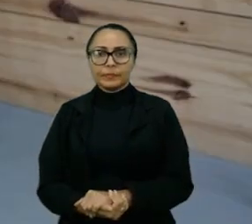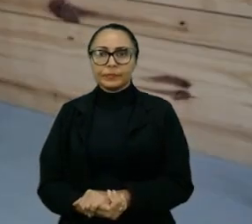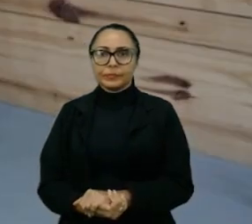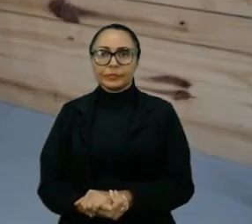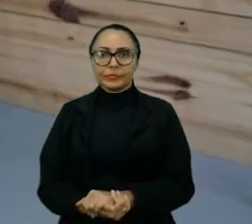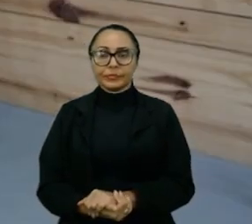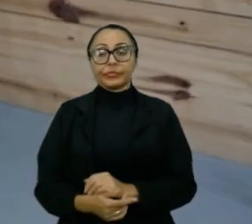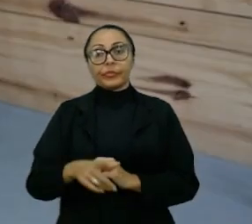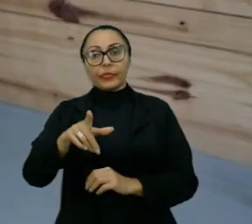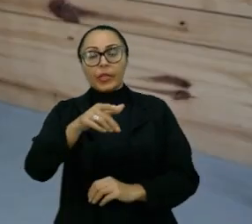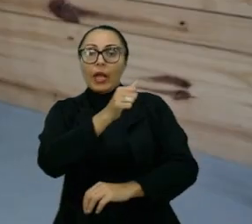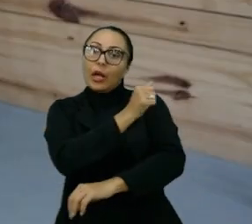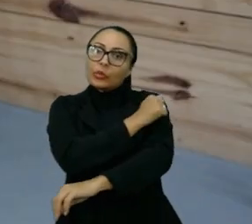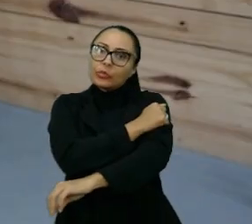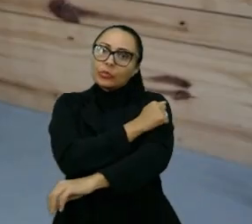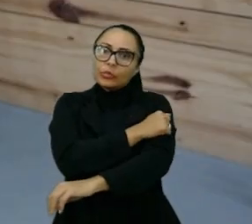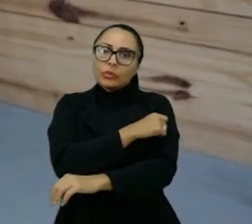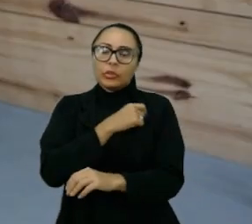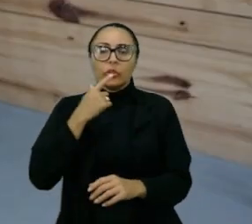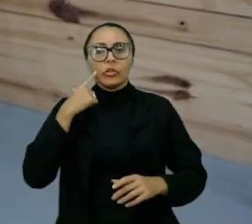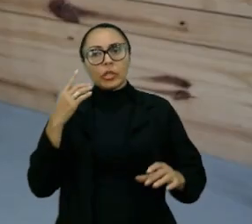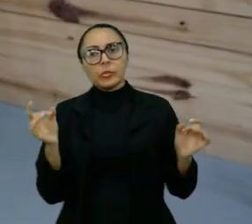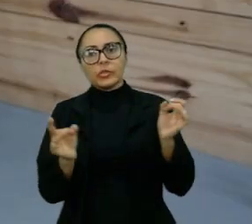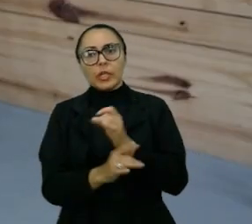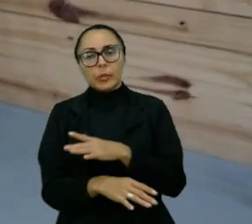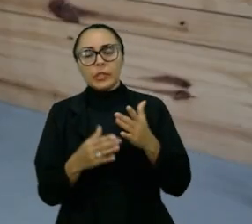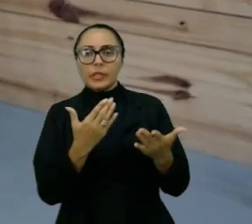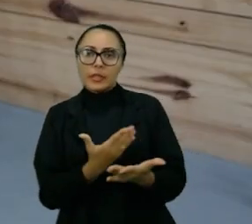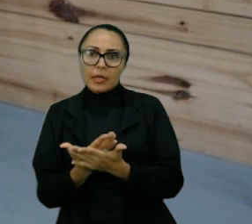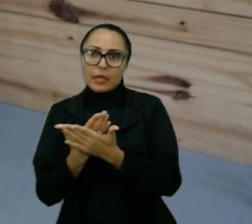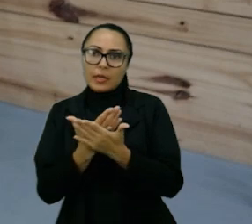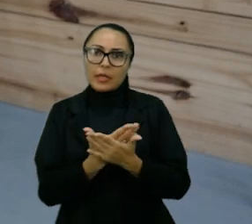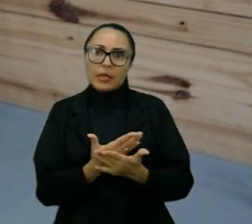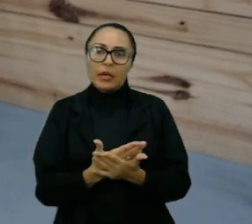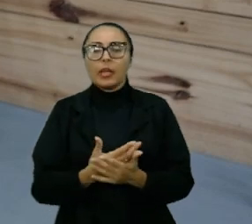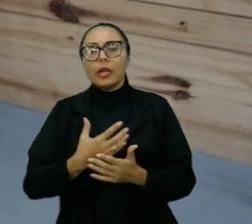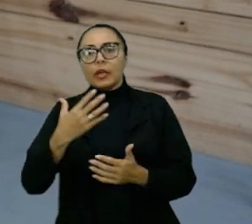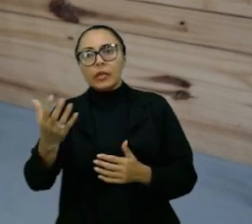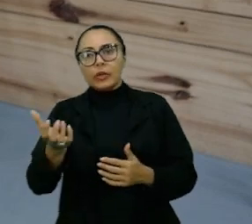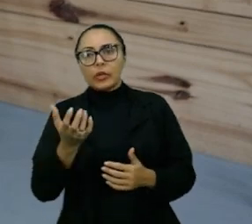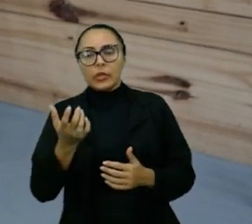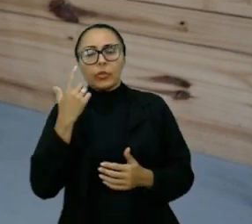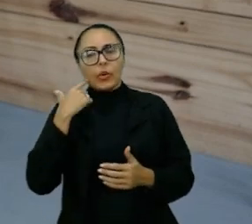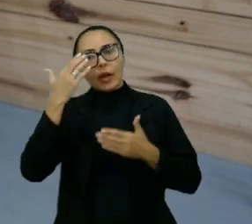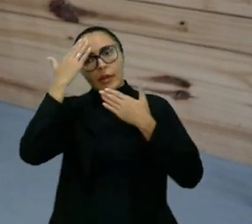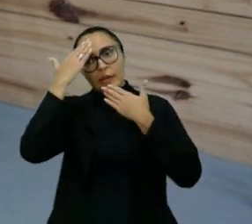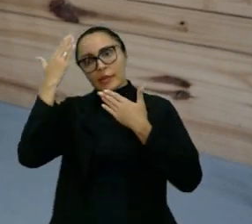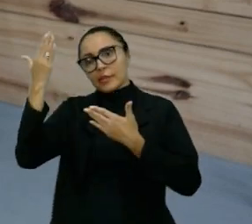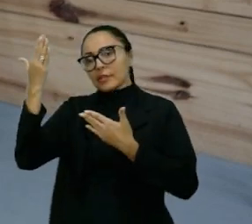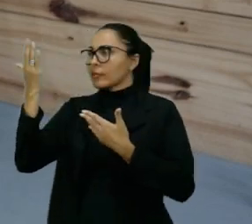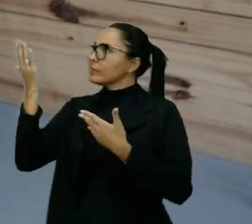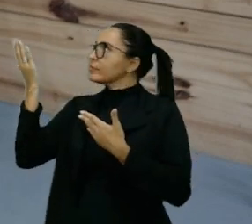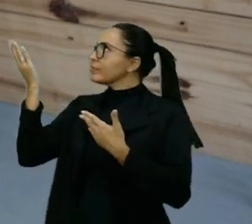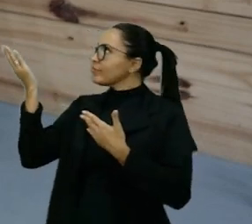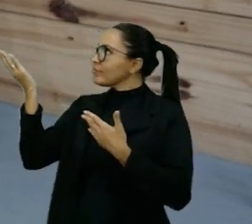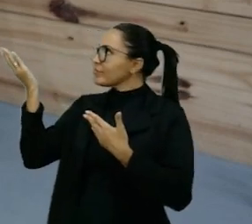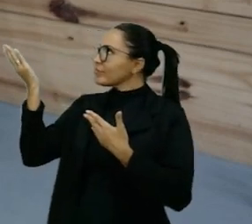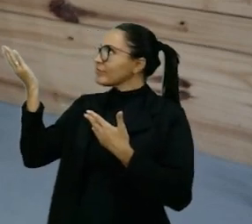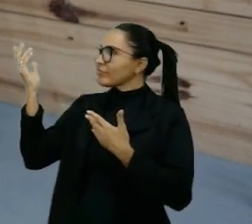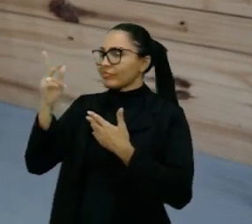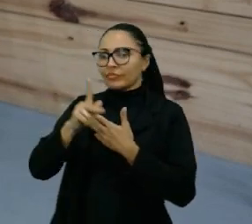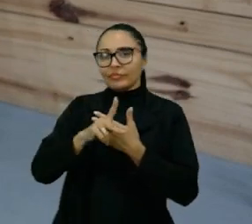Estudante, estamos chegando ao fim. Eu quero agradecer ao